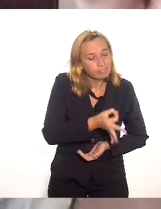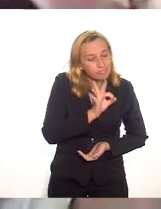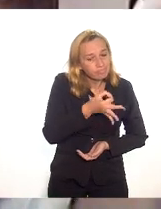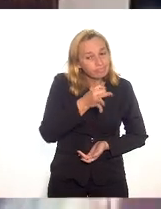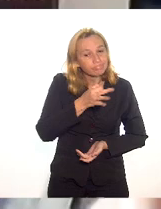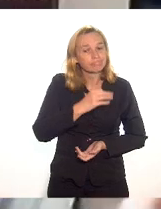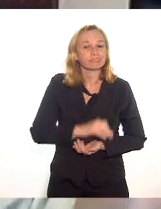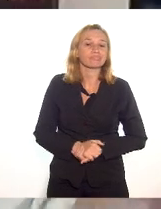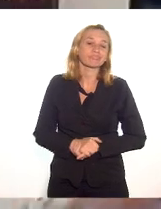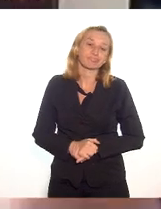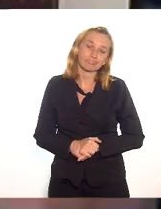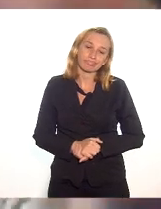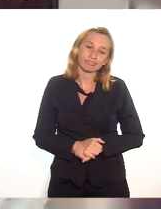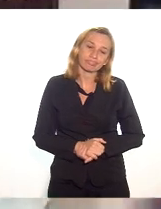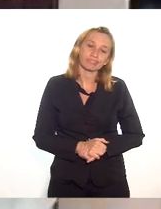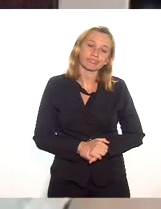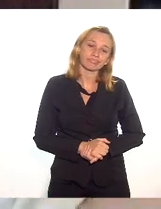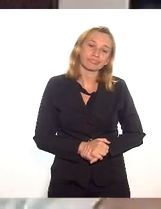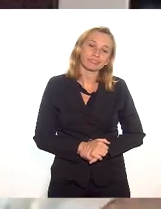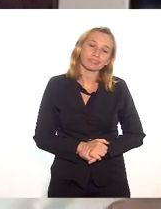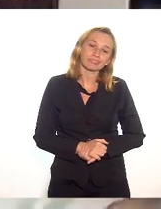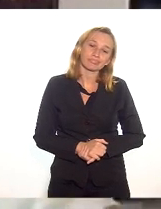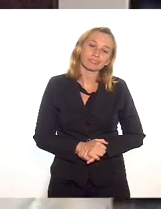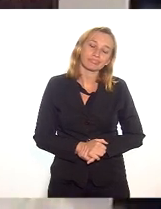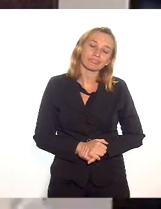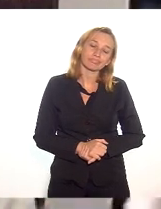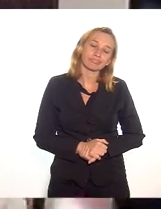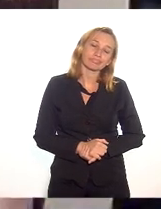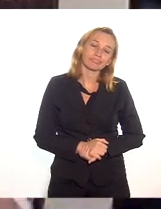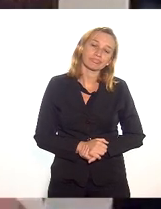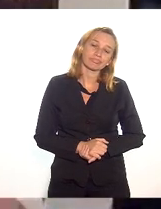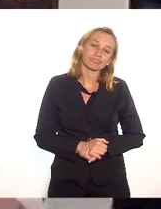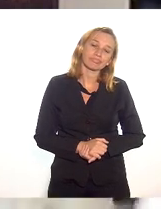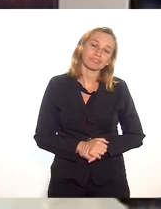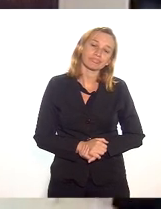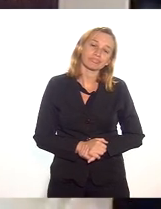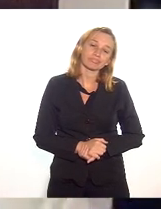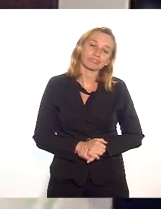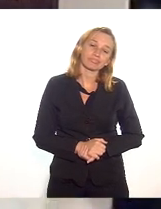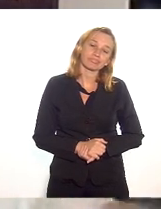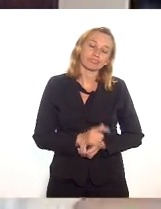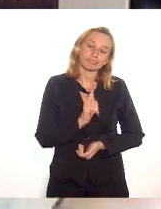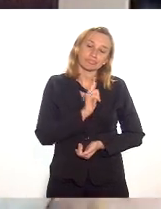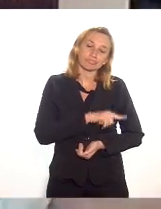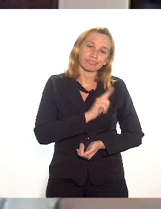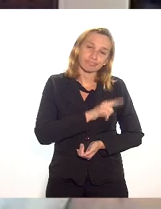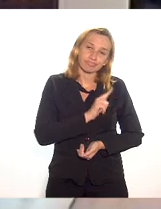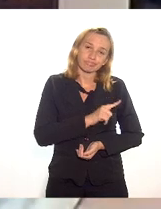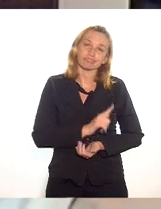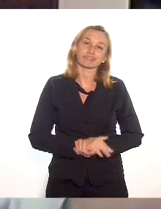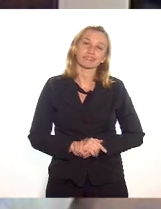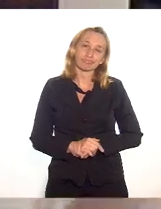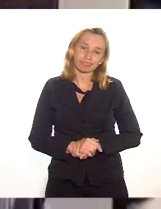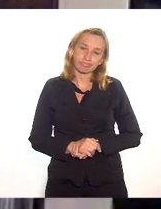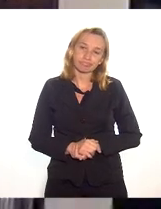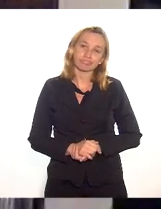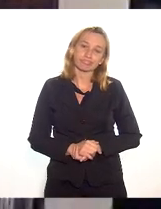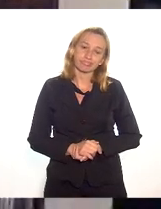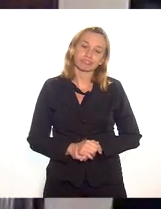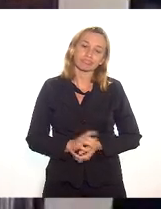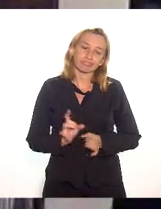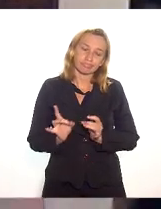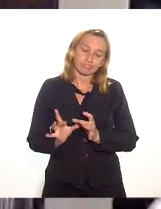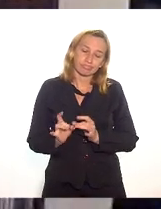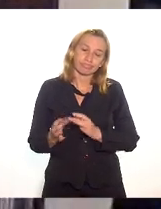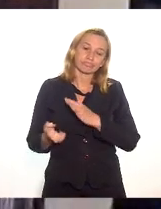exatamente a sua tomada de gestão pelas empresas